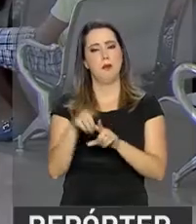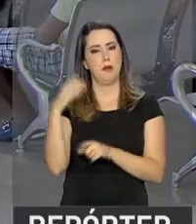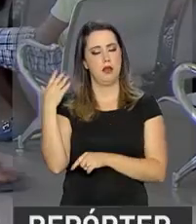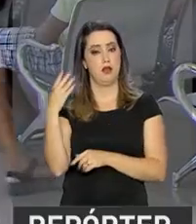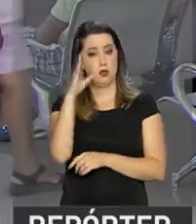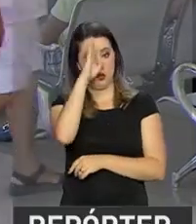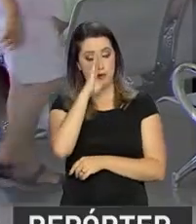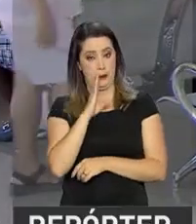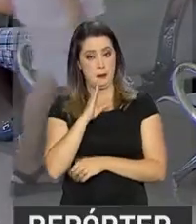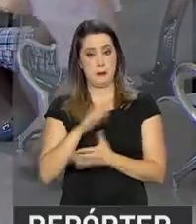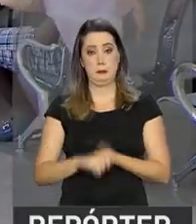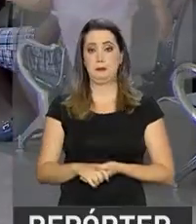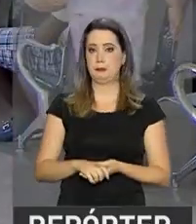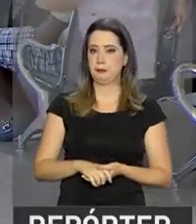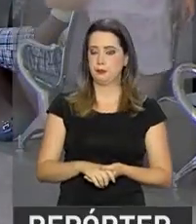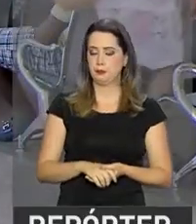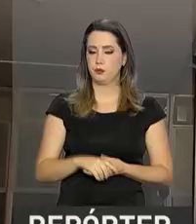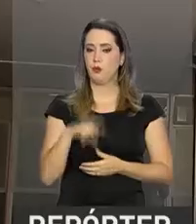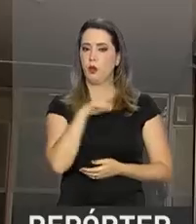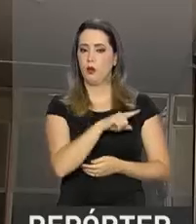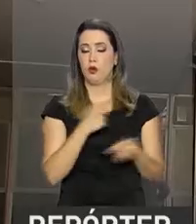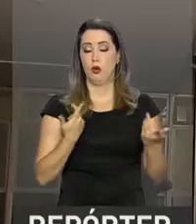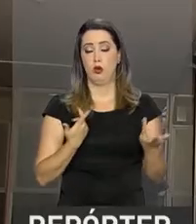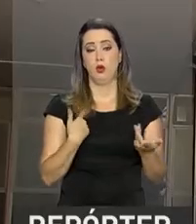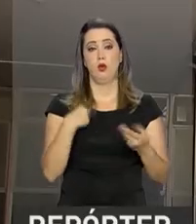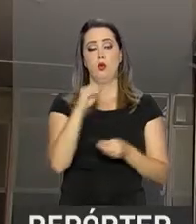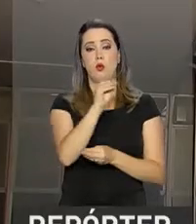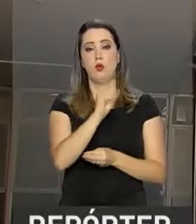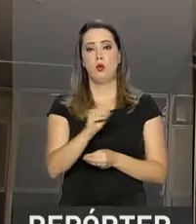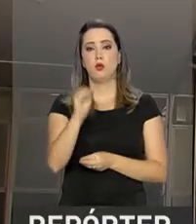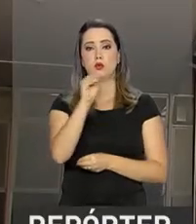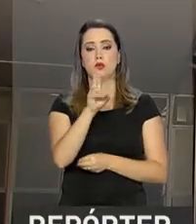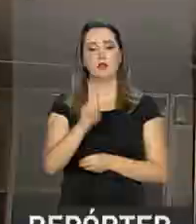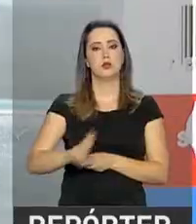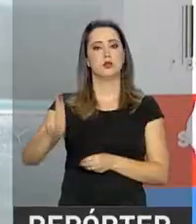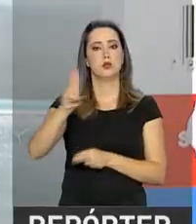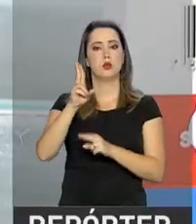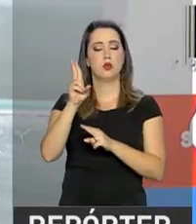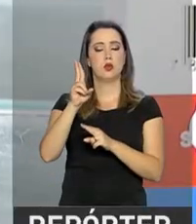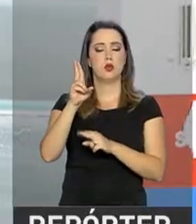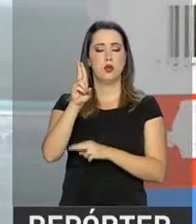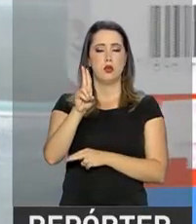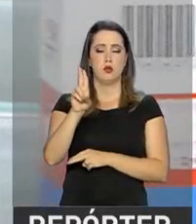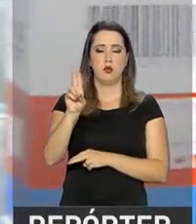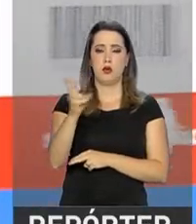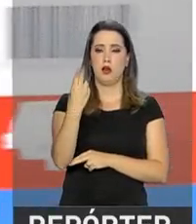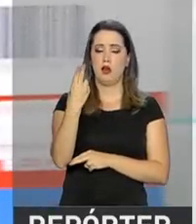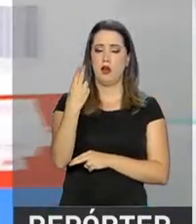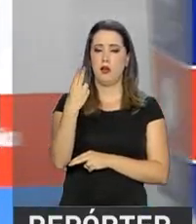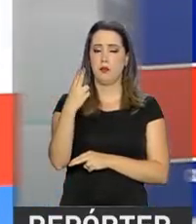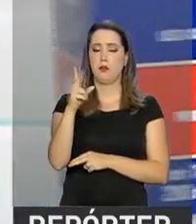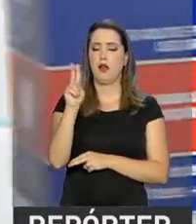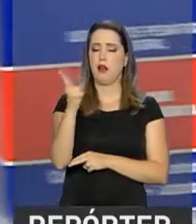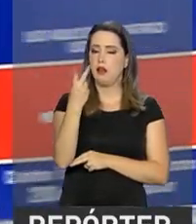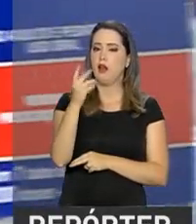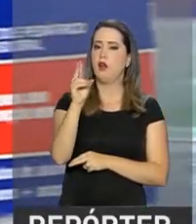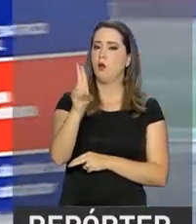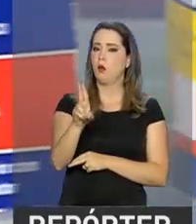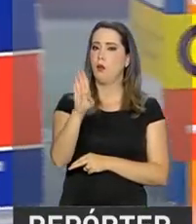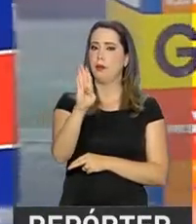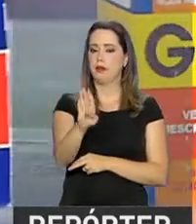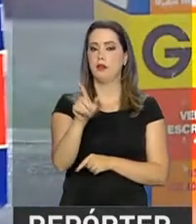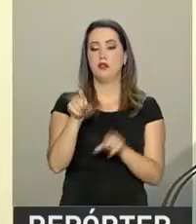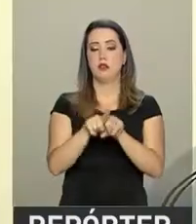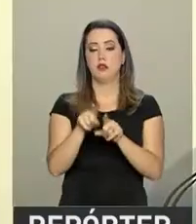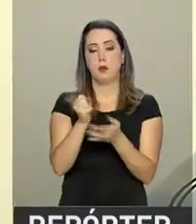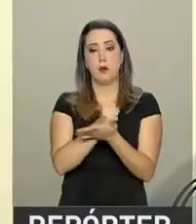atendimento pelo sistema único de saúde no hospital universitário de brasília e o acesso aos remédios de graça pelo farmácia